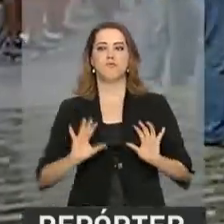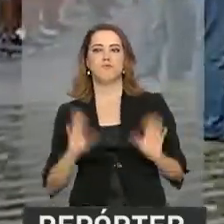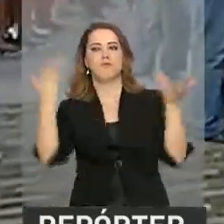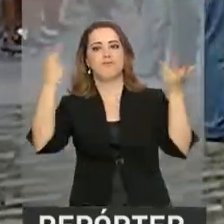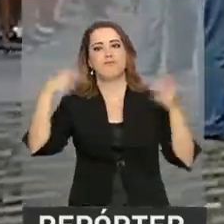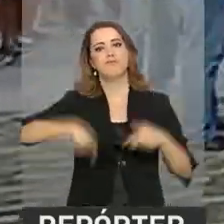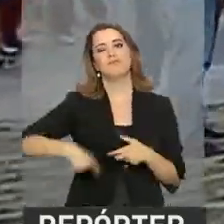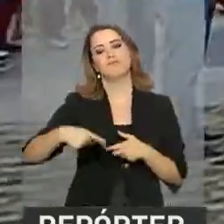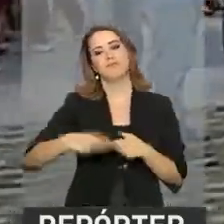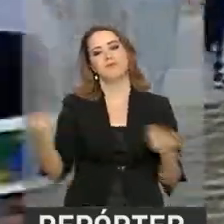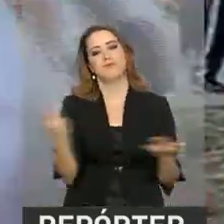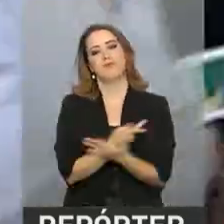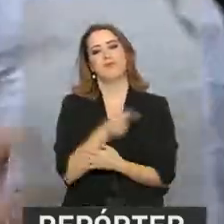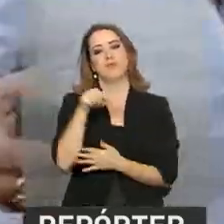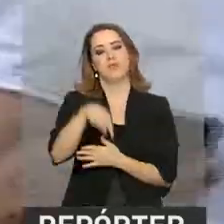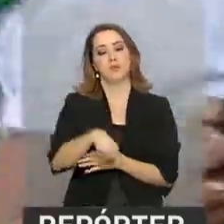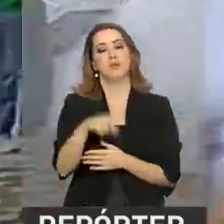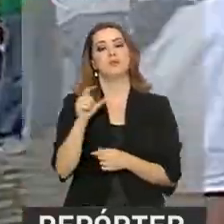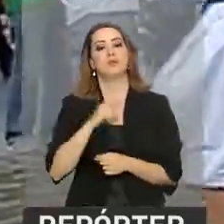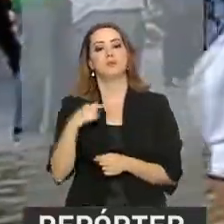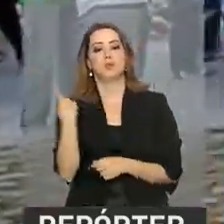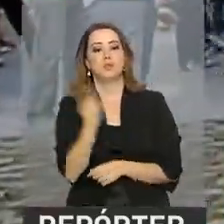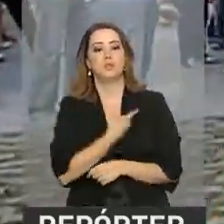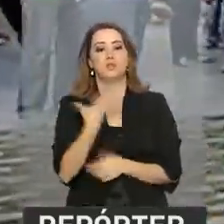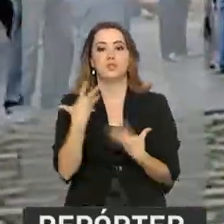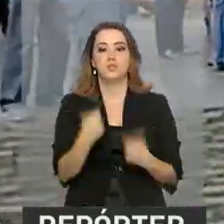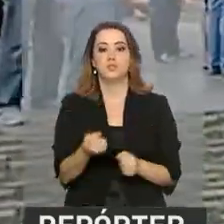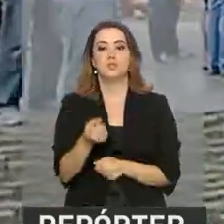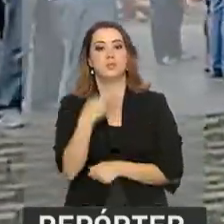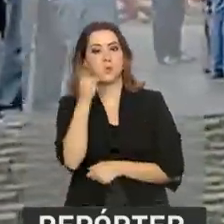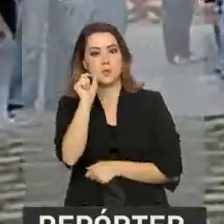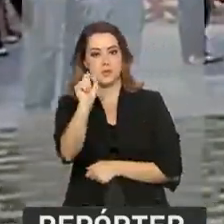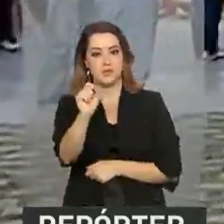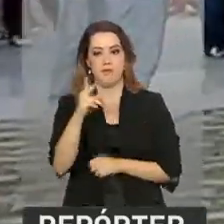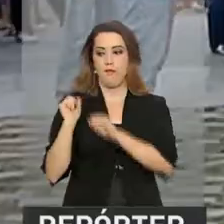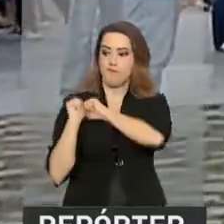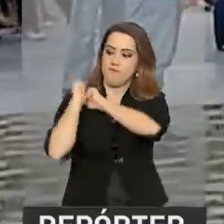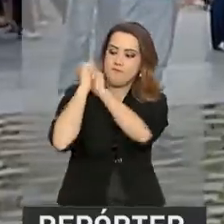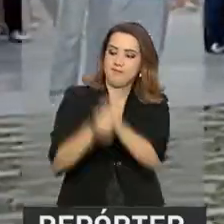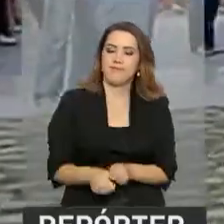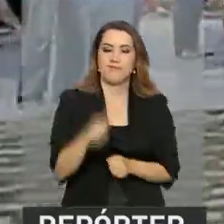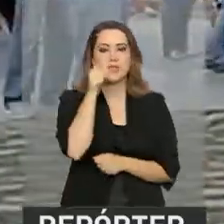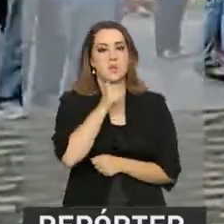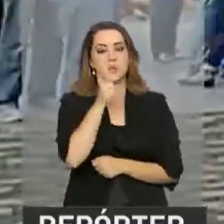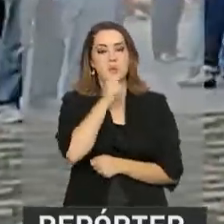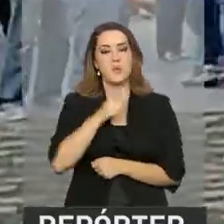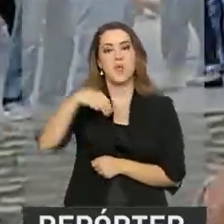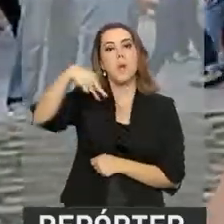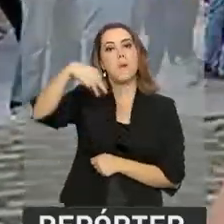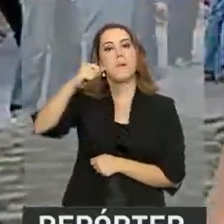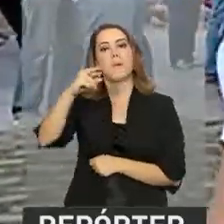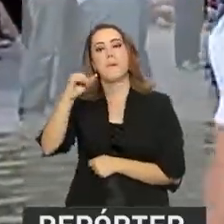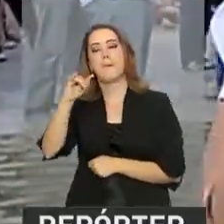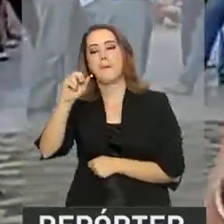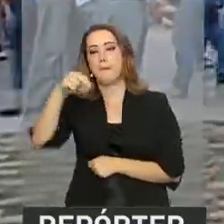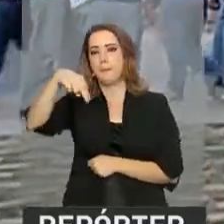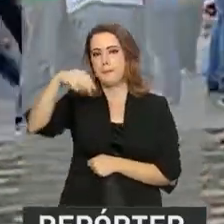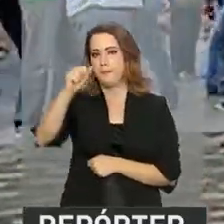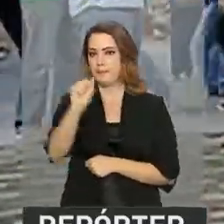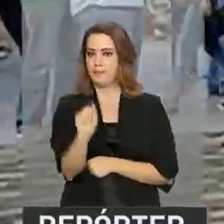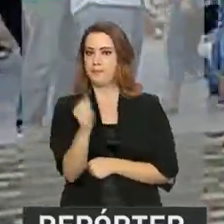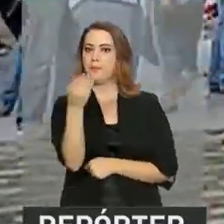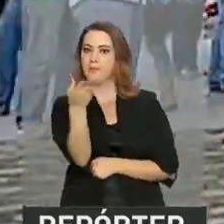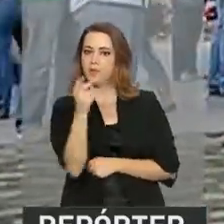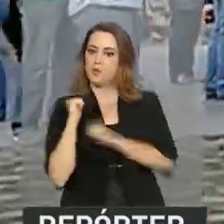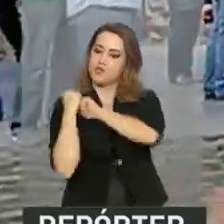realizada aqui no Boulevard Olímpico. E agora vamos falar, claro, da Mariana, depois da medalha de ouro da Rafaela Silva, o judô do Brasil,